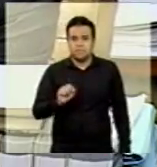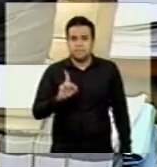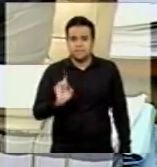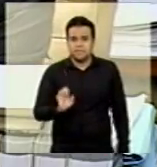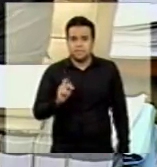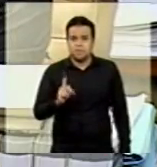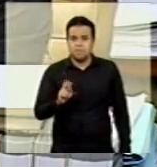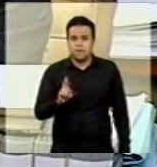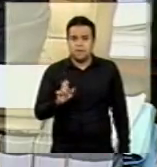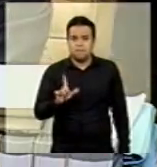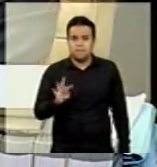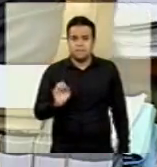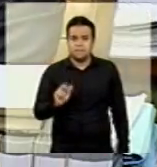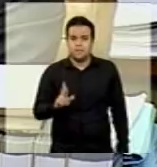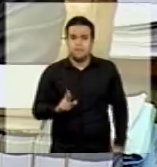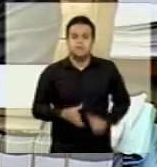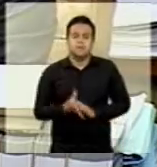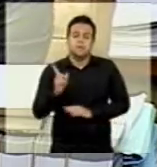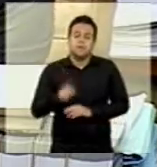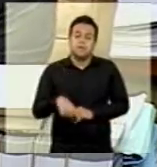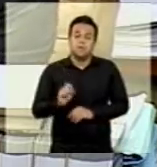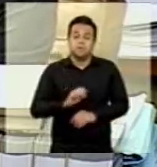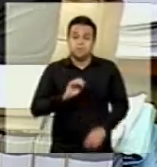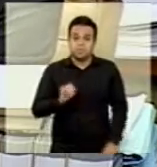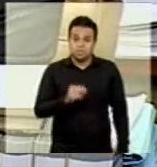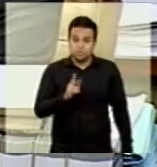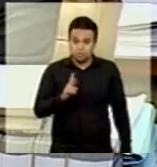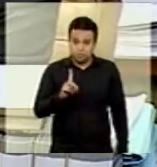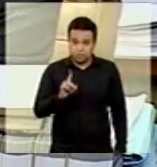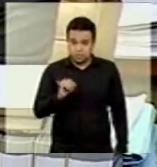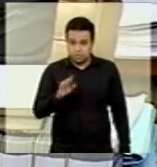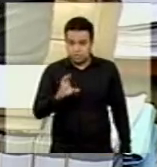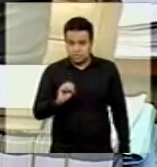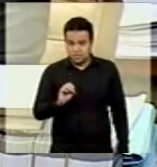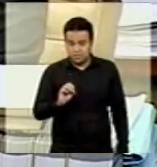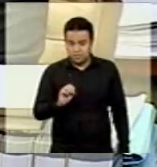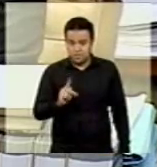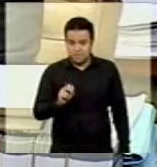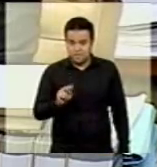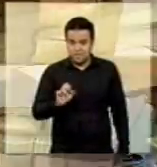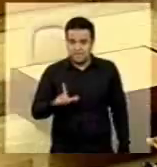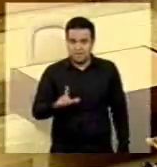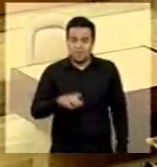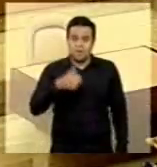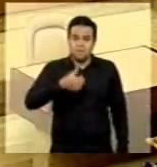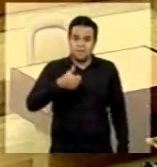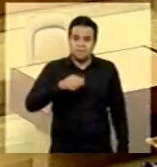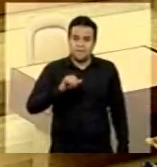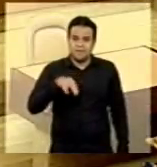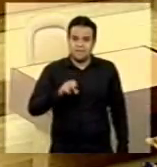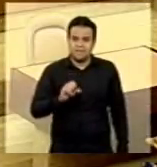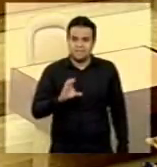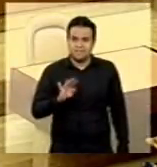estarem submetidos até então à jurisdição penal dos magistrados de primeira